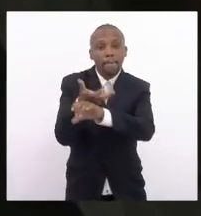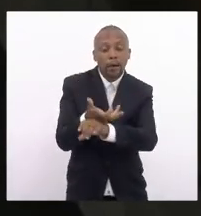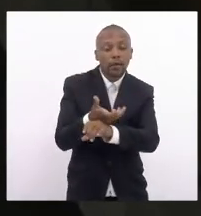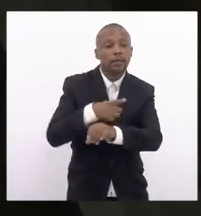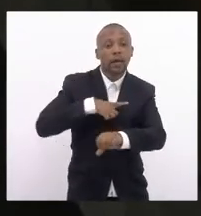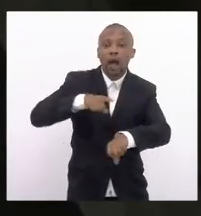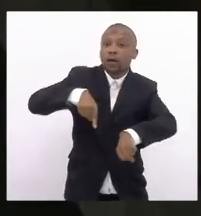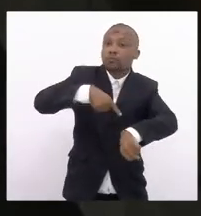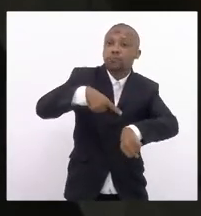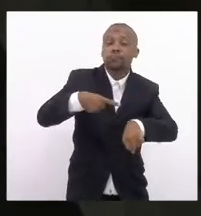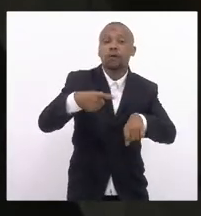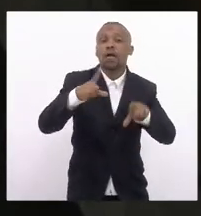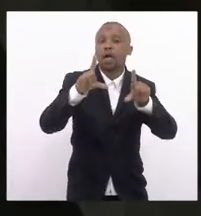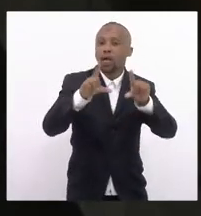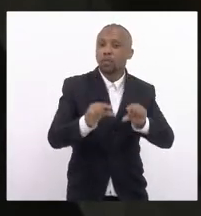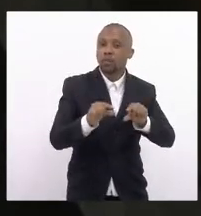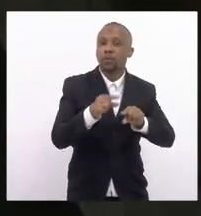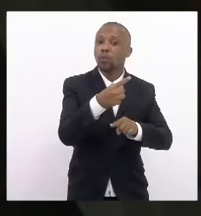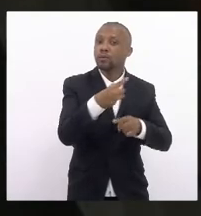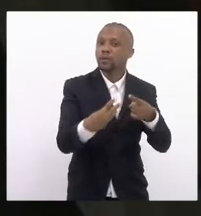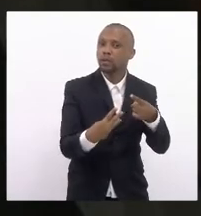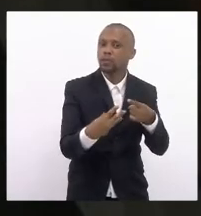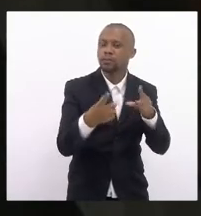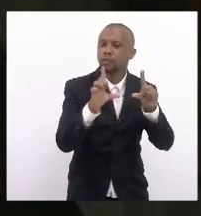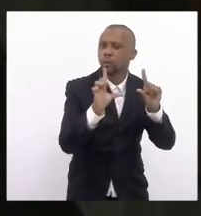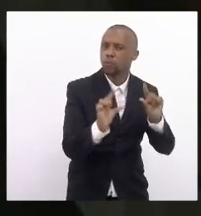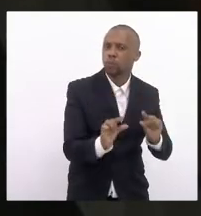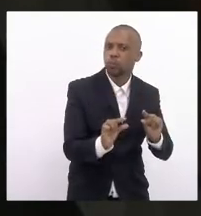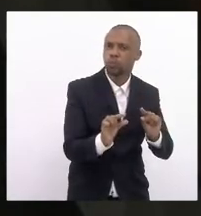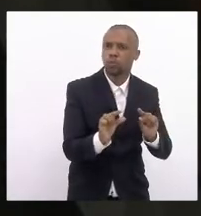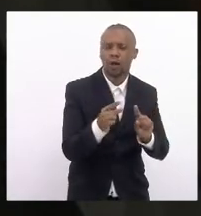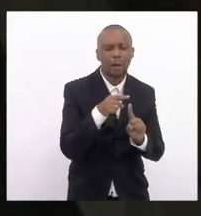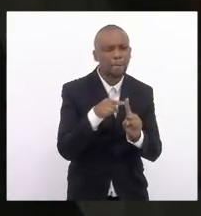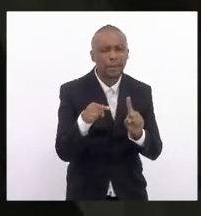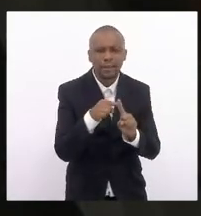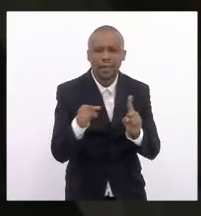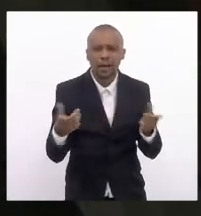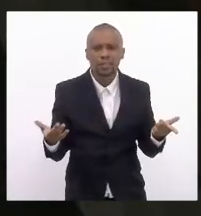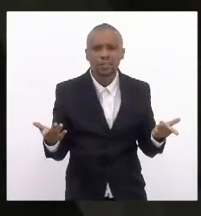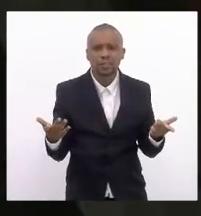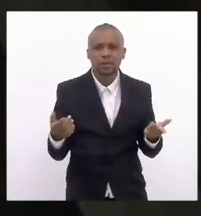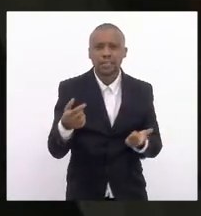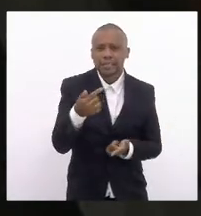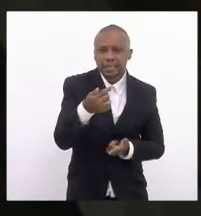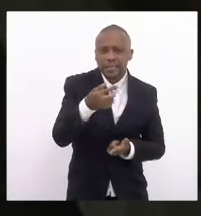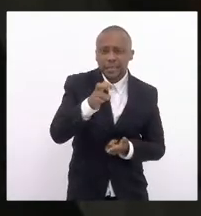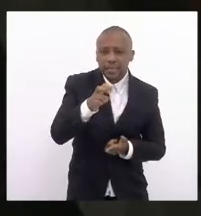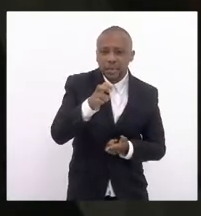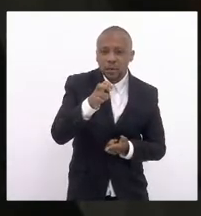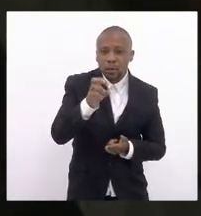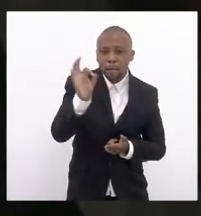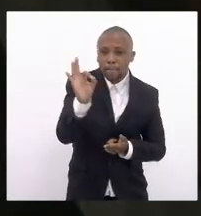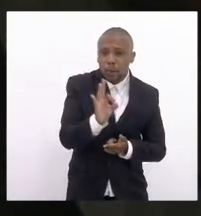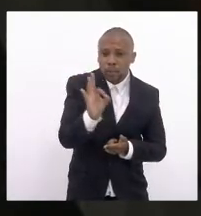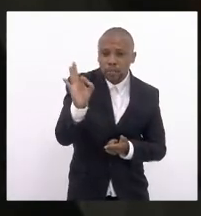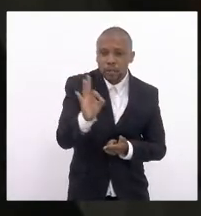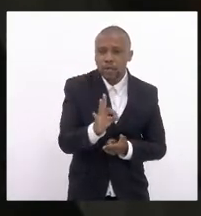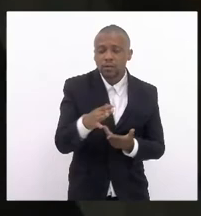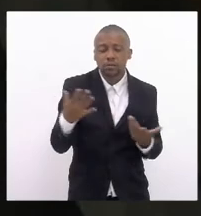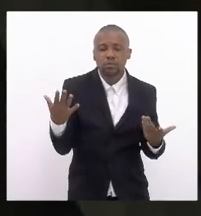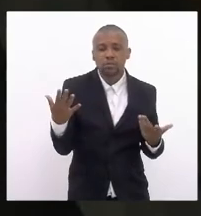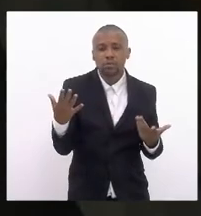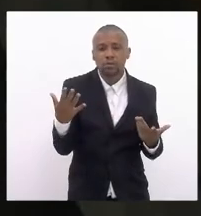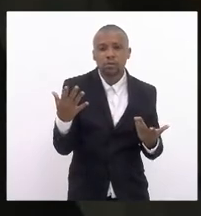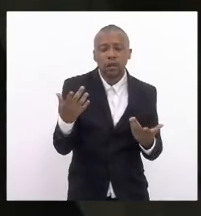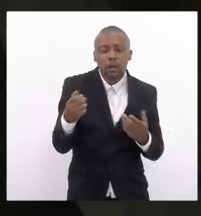horária reduzida a um terço, à metade, a 75%. E aquela